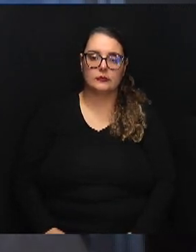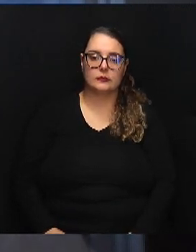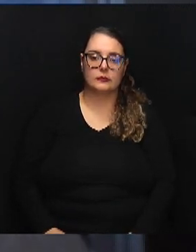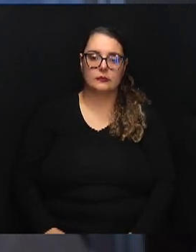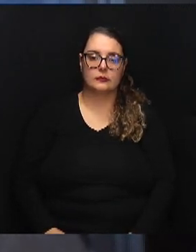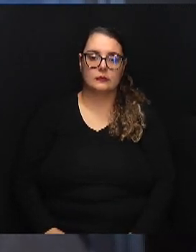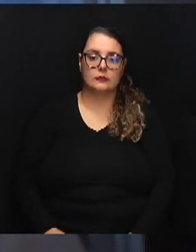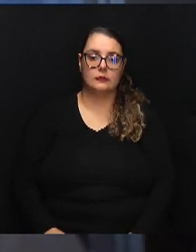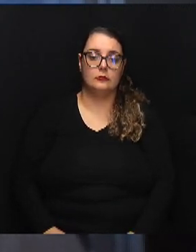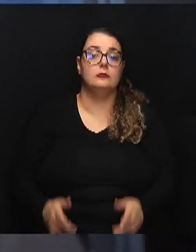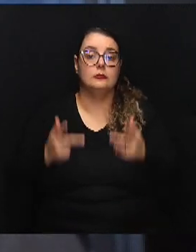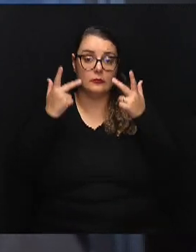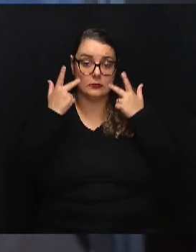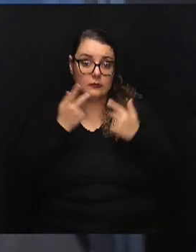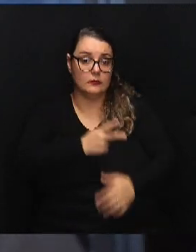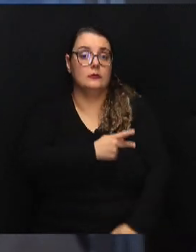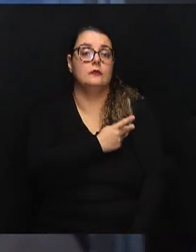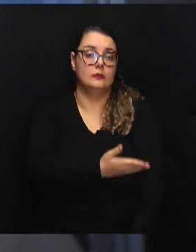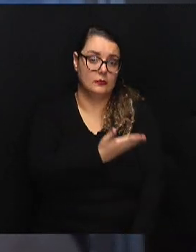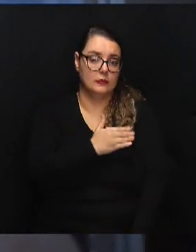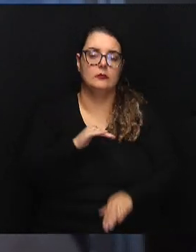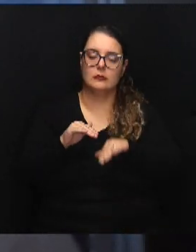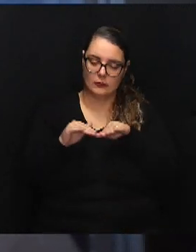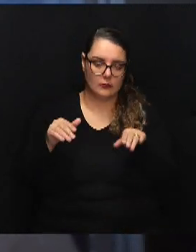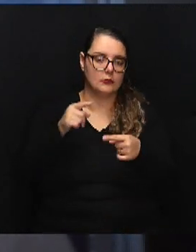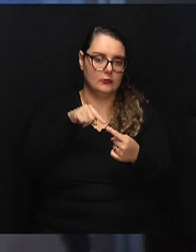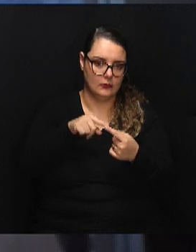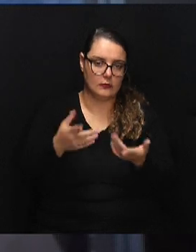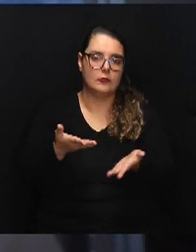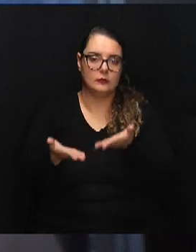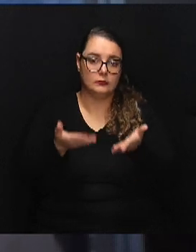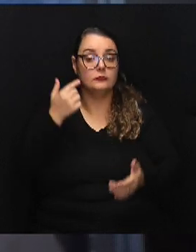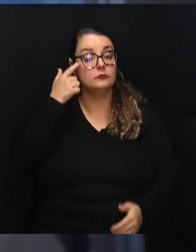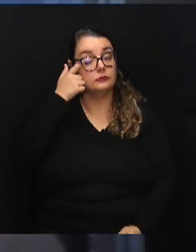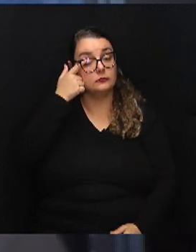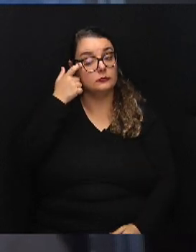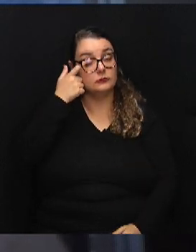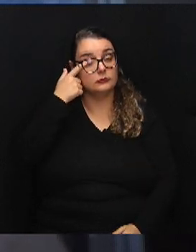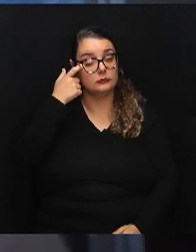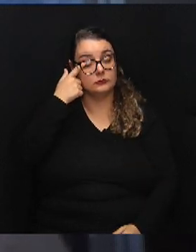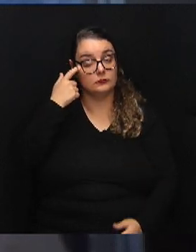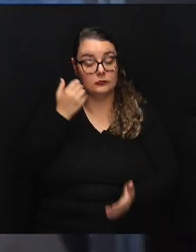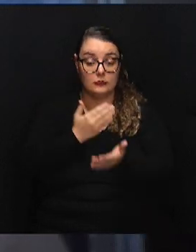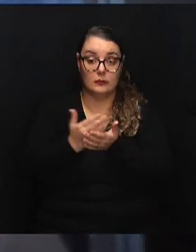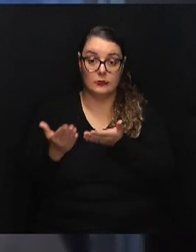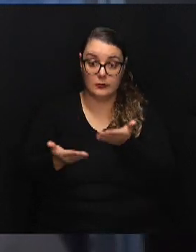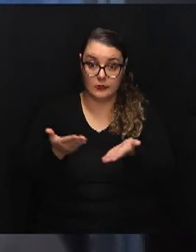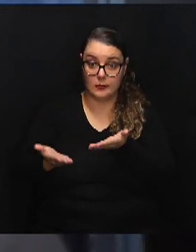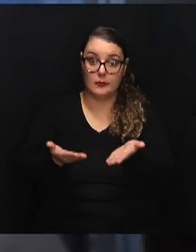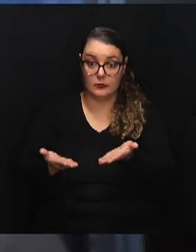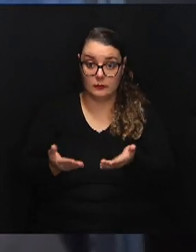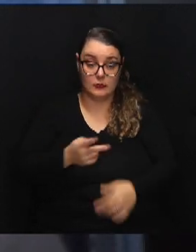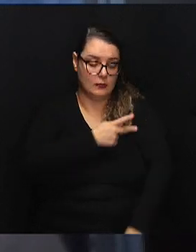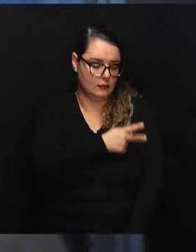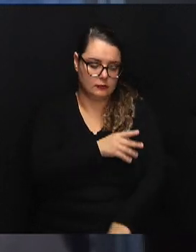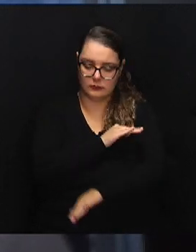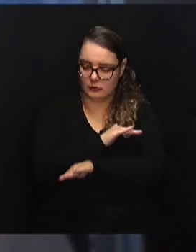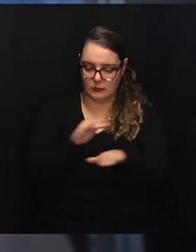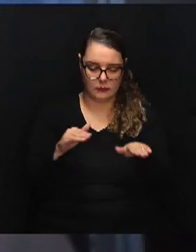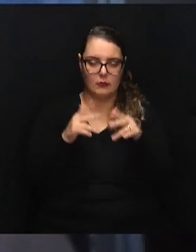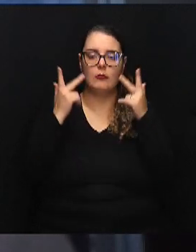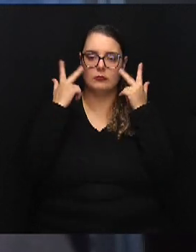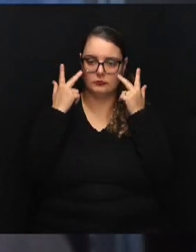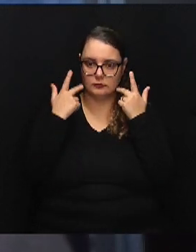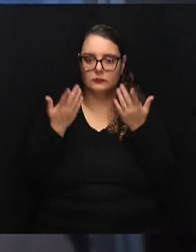ocorre normalização da pressão arterial, que esse é o objetivo do tratamento, né? Eu tenho hipertensão, eu começo a tratar, eu quero que a minha pressão fique absolutamente normal